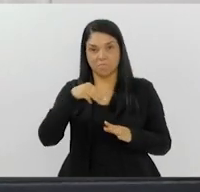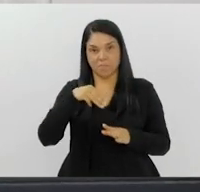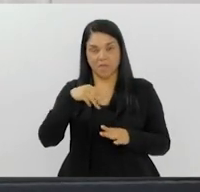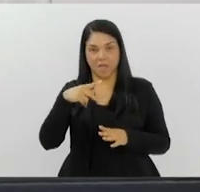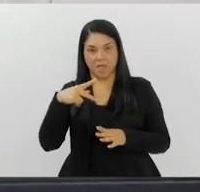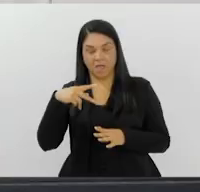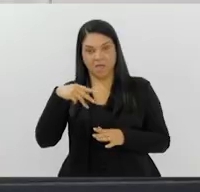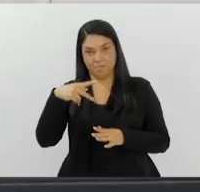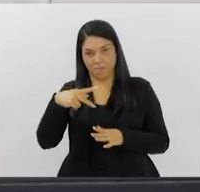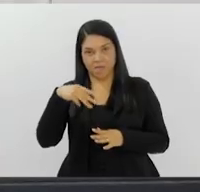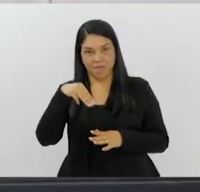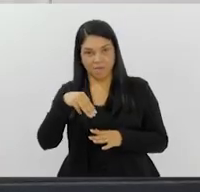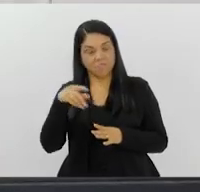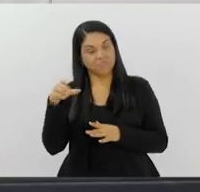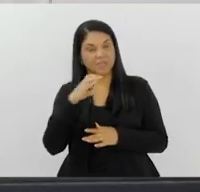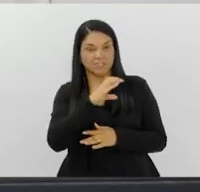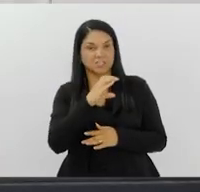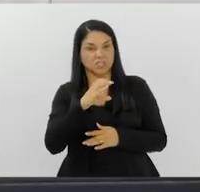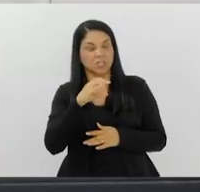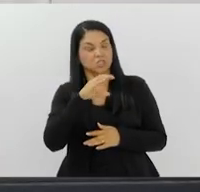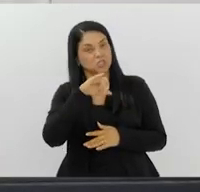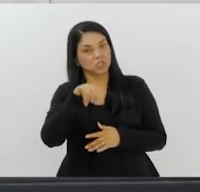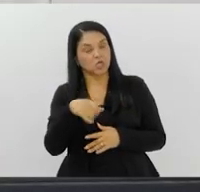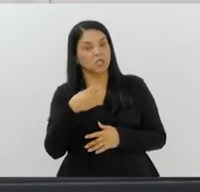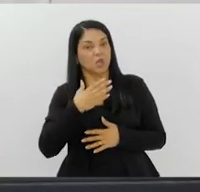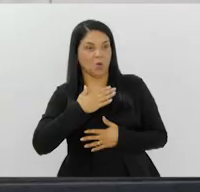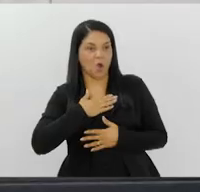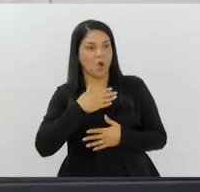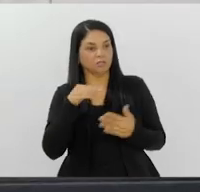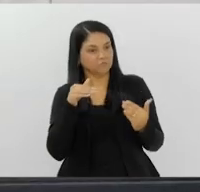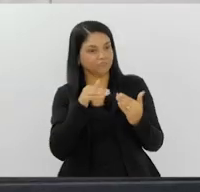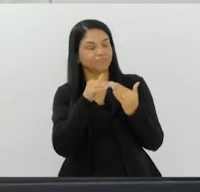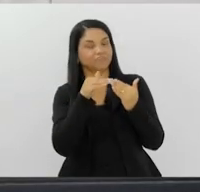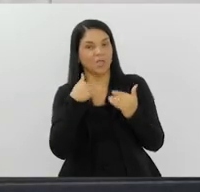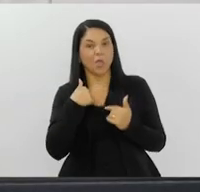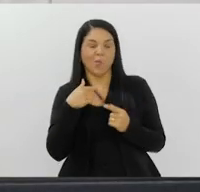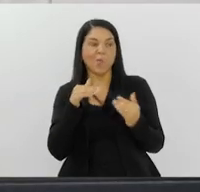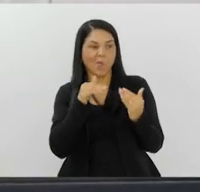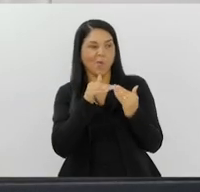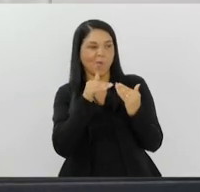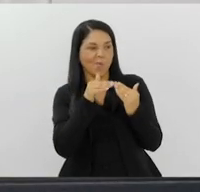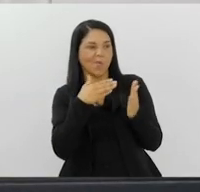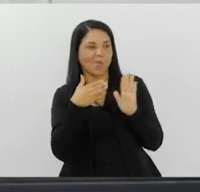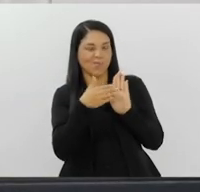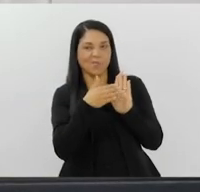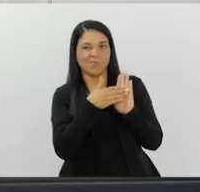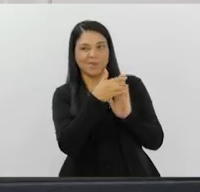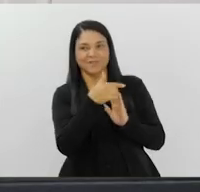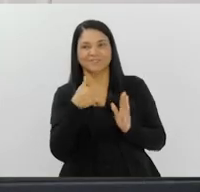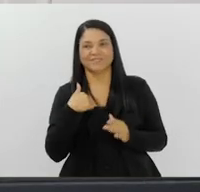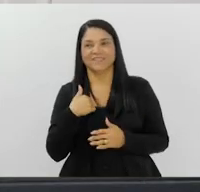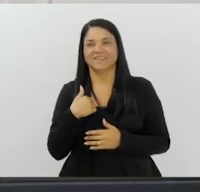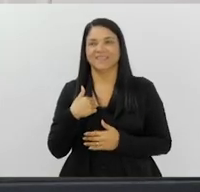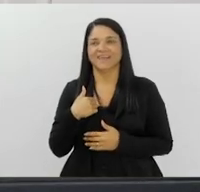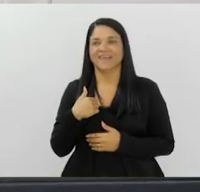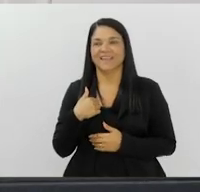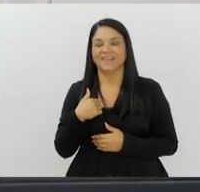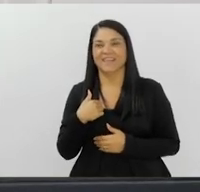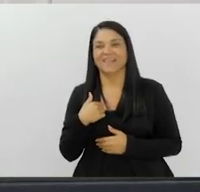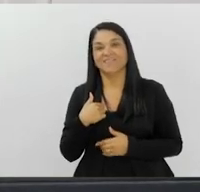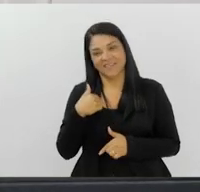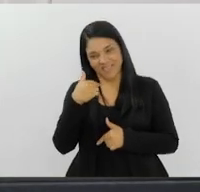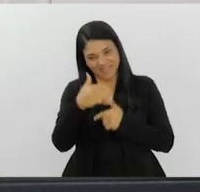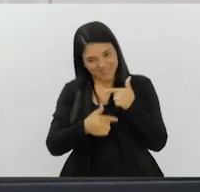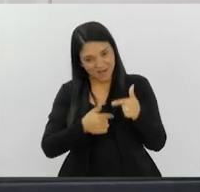considera adequada eu eu sou simpatizante dessa proposta Eu não faço parte ccj mas vai dar mais trabalho para